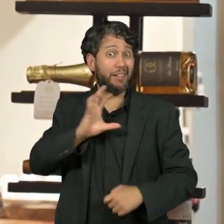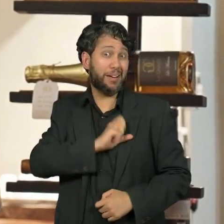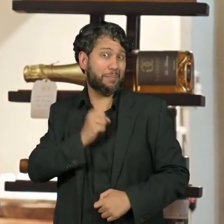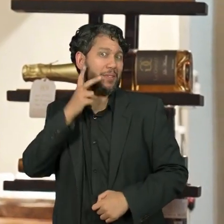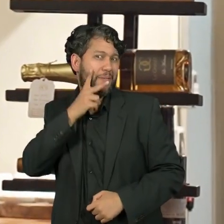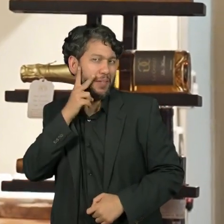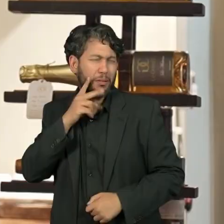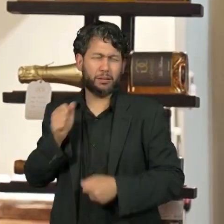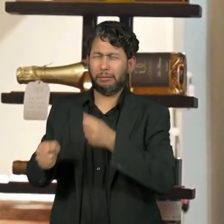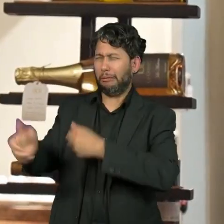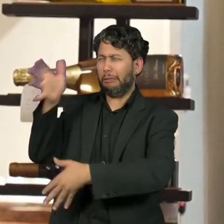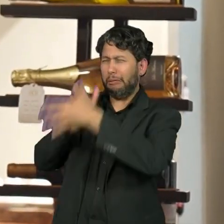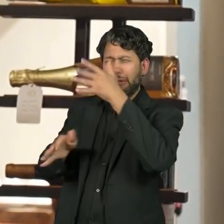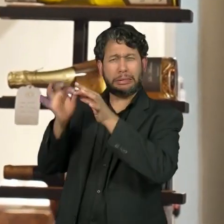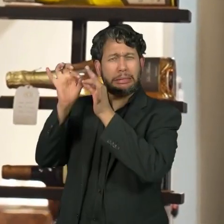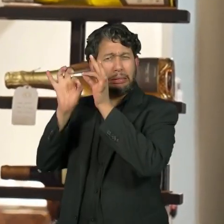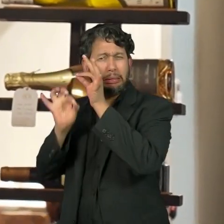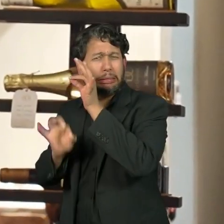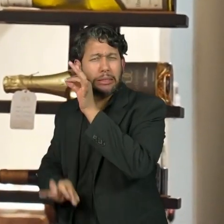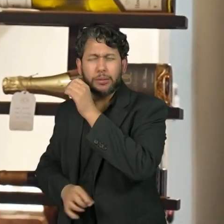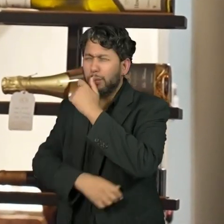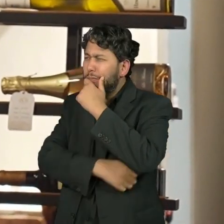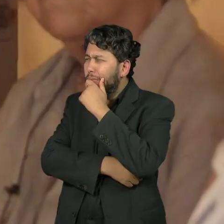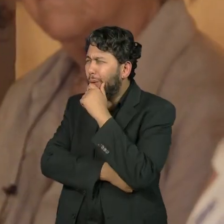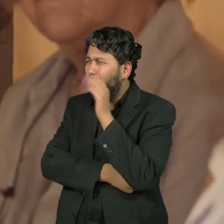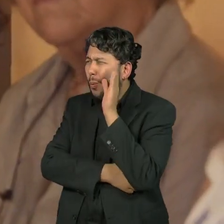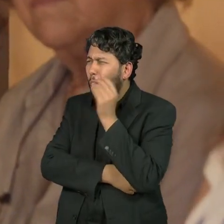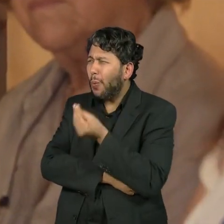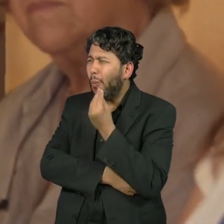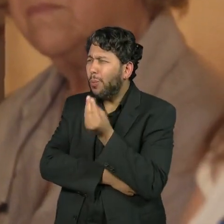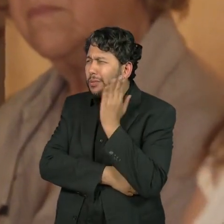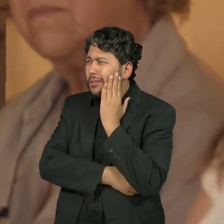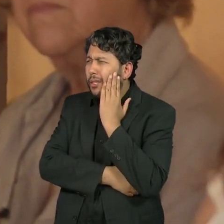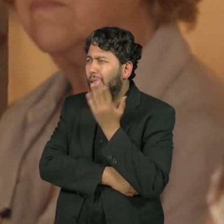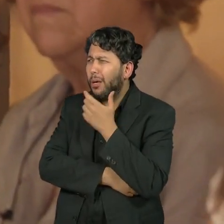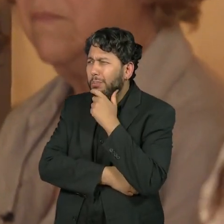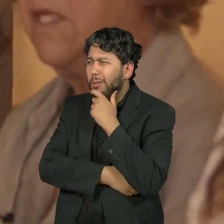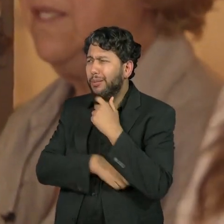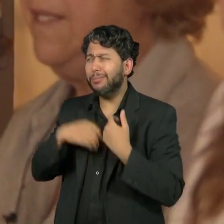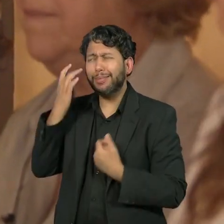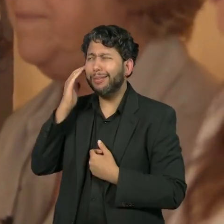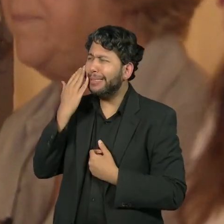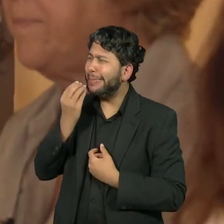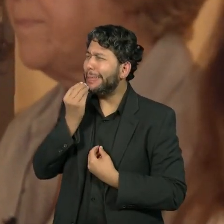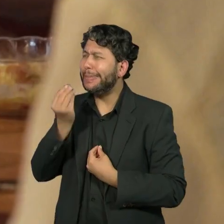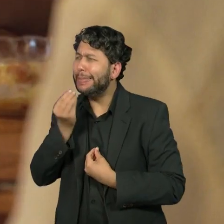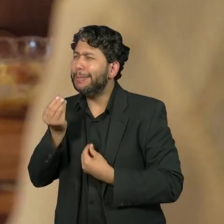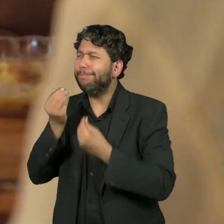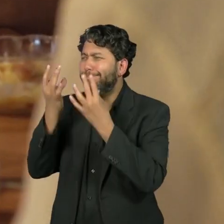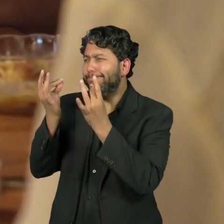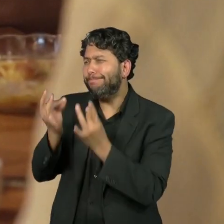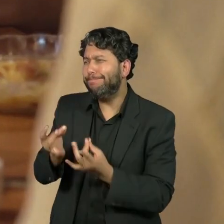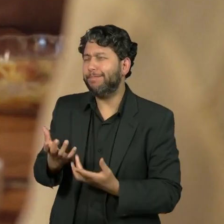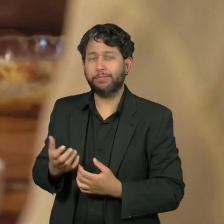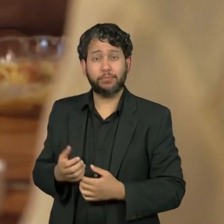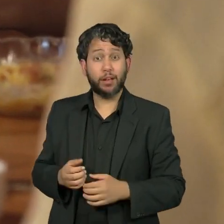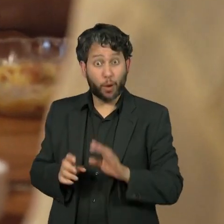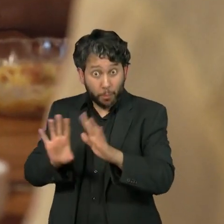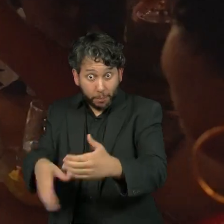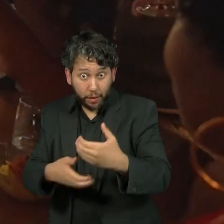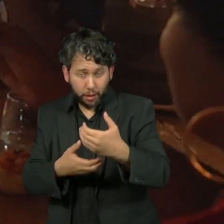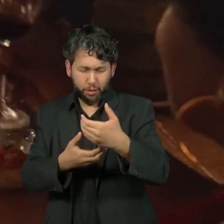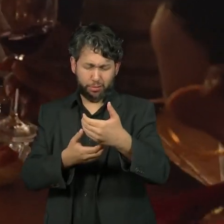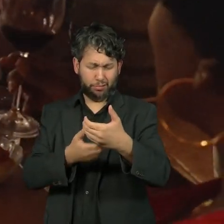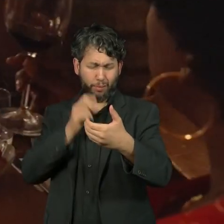Ela falava de vinhos e eu ficava extremamente curiosa. Eu falava, como ela sabe tanto de vinhos? E eu olhava os rótulos e ficava